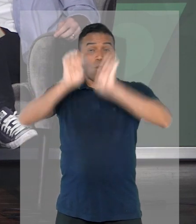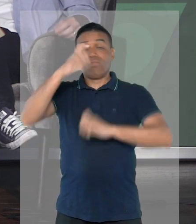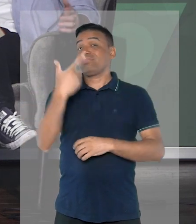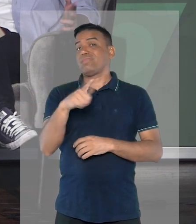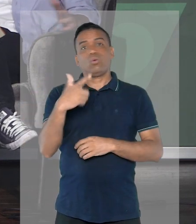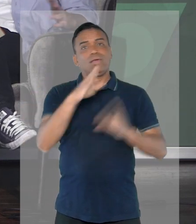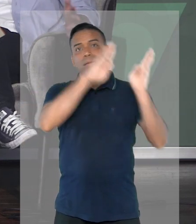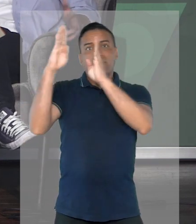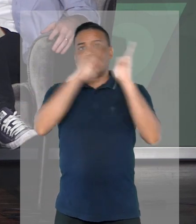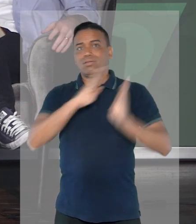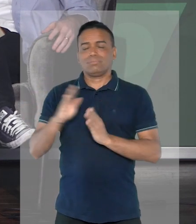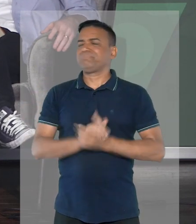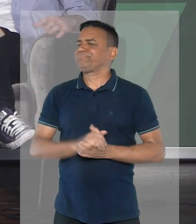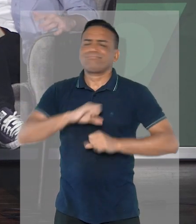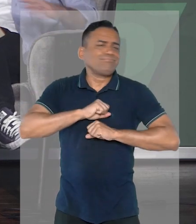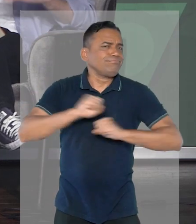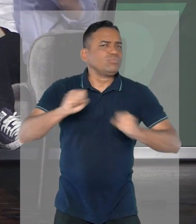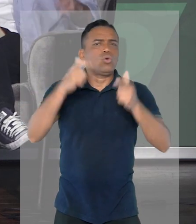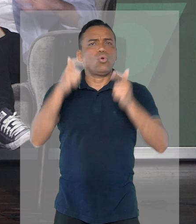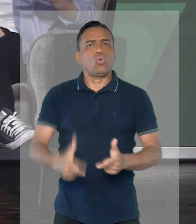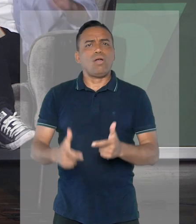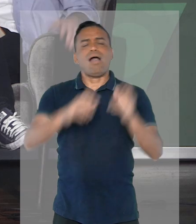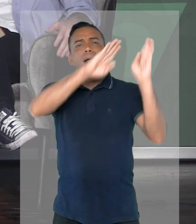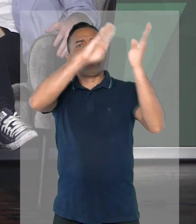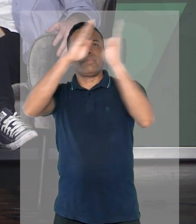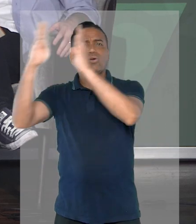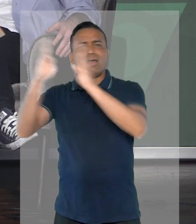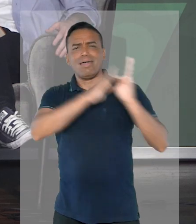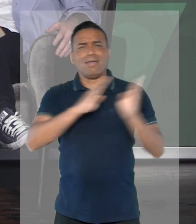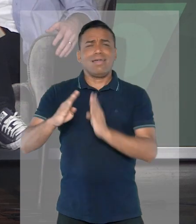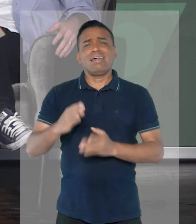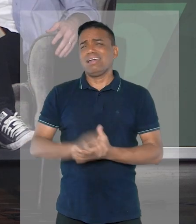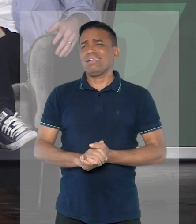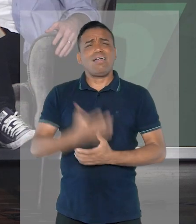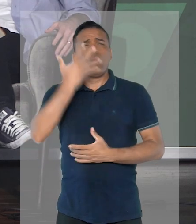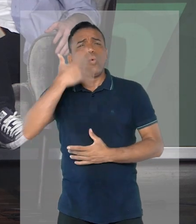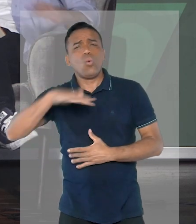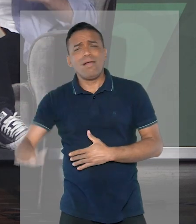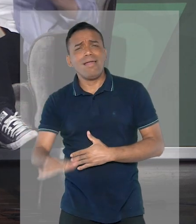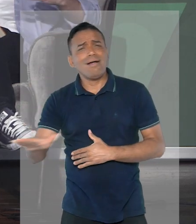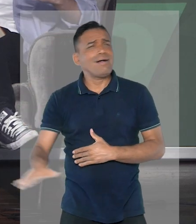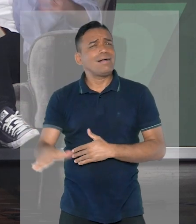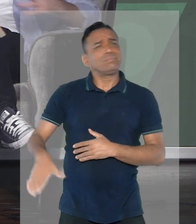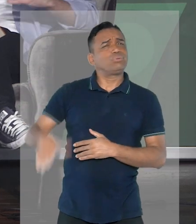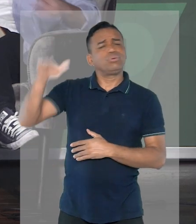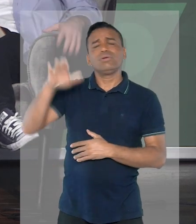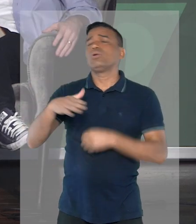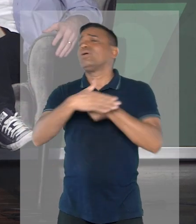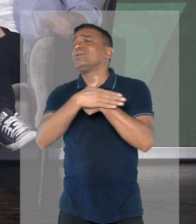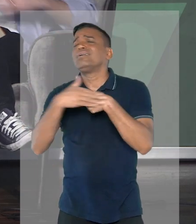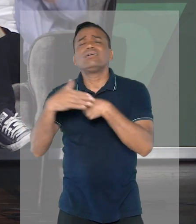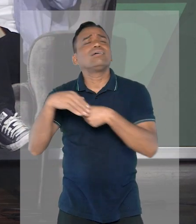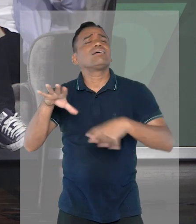é, eu adoro o espaço da biblioteca, sabe? Assim, desde criança é um espaço que me é muito afetuoso, assim, adoro